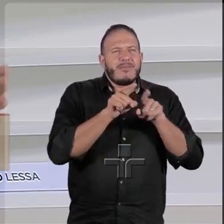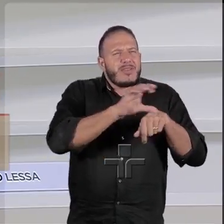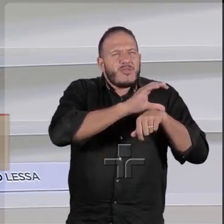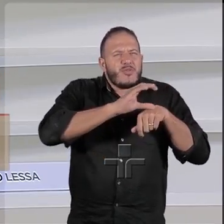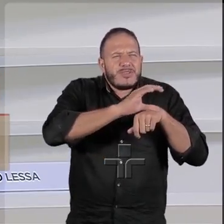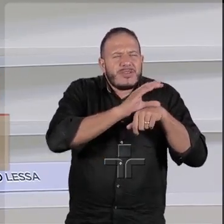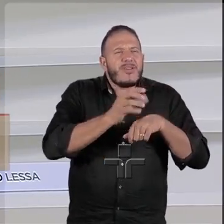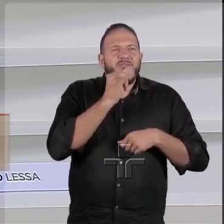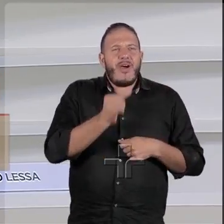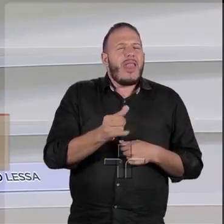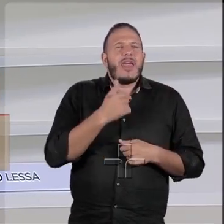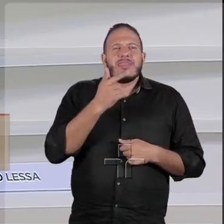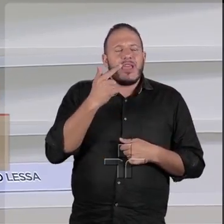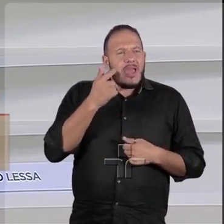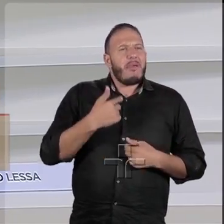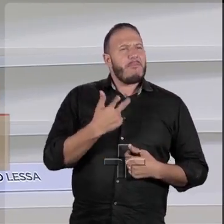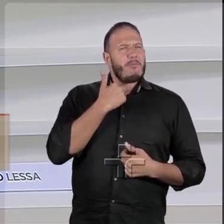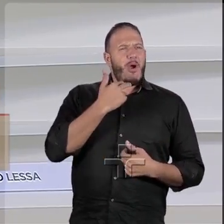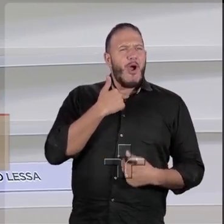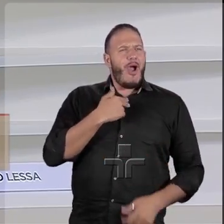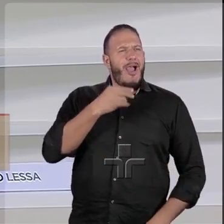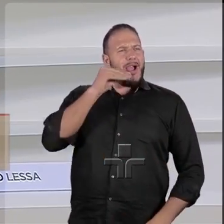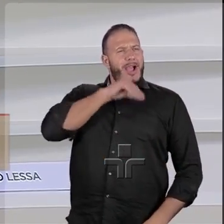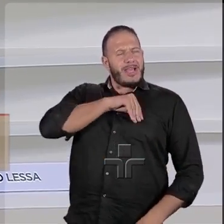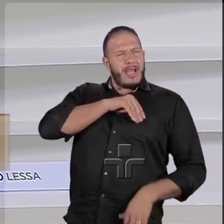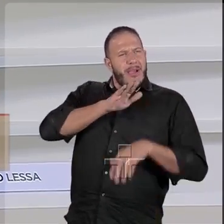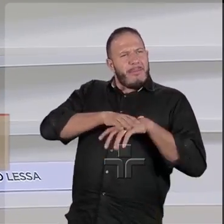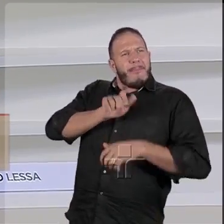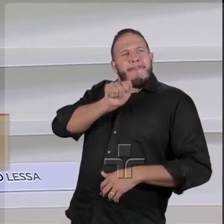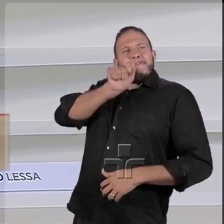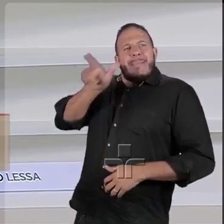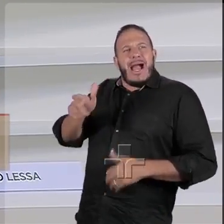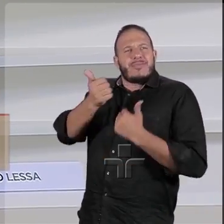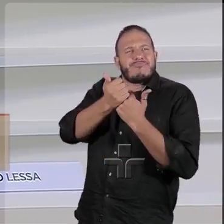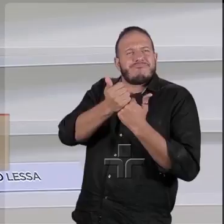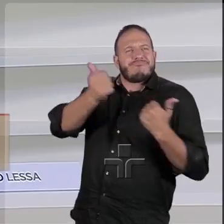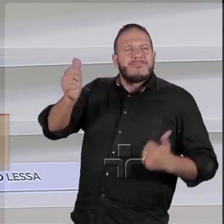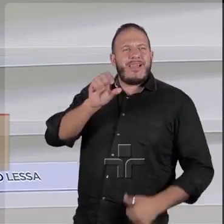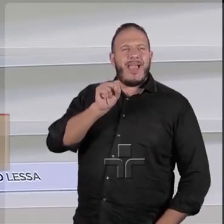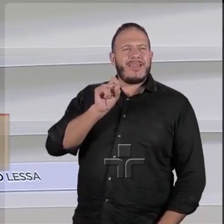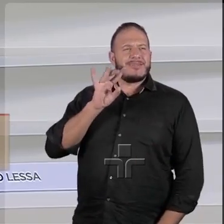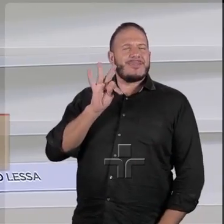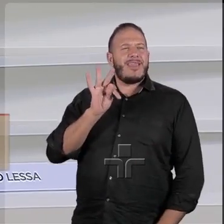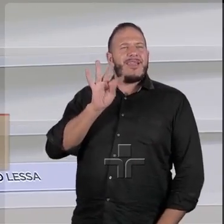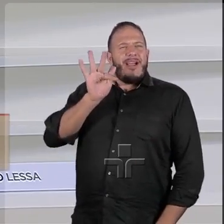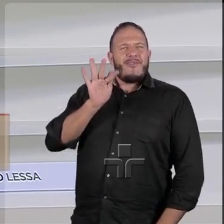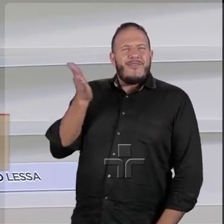que ninguém pode ganhar mais do que o ministro do Supremo Tribunal Federal.